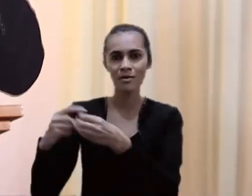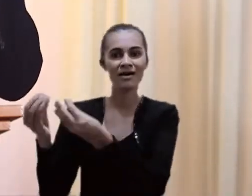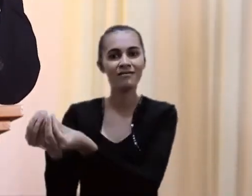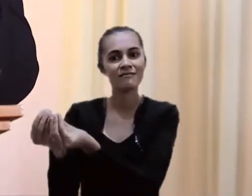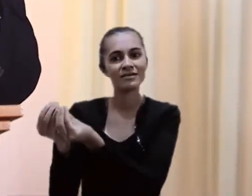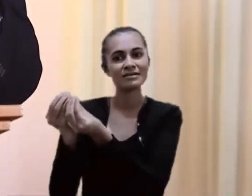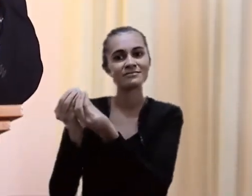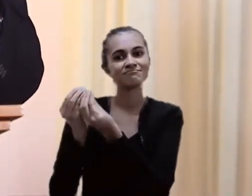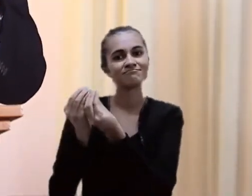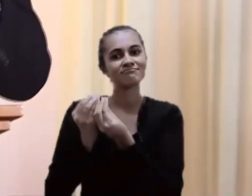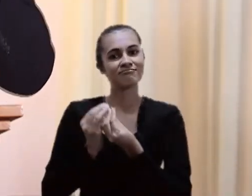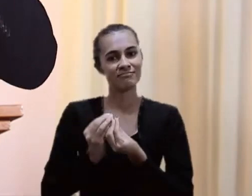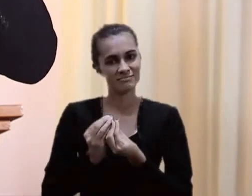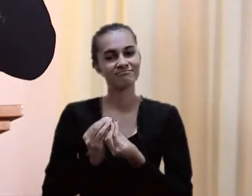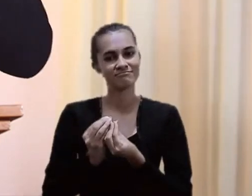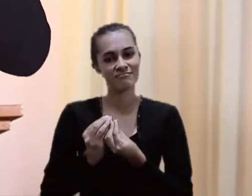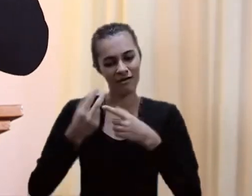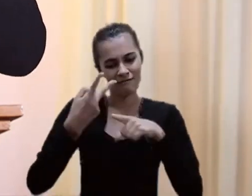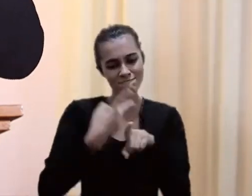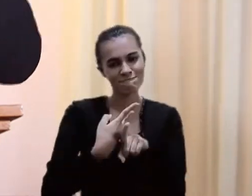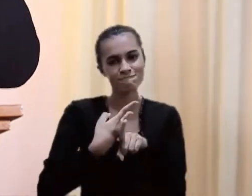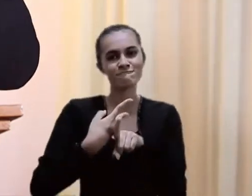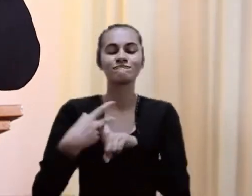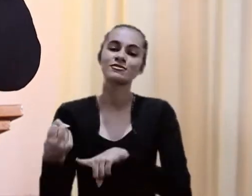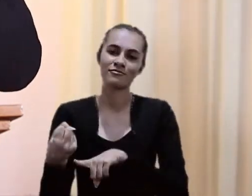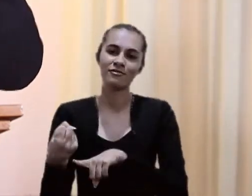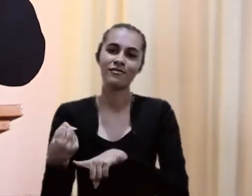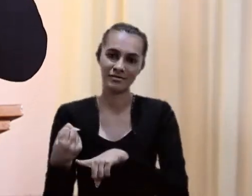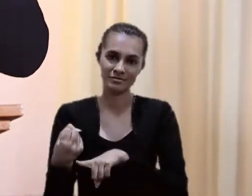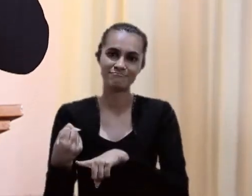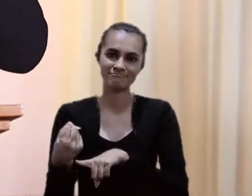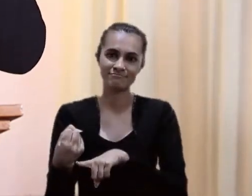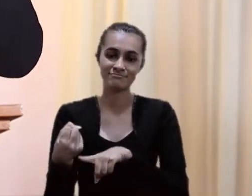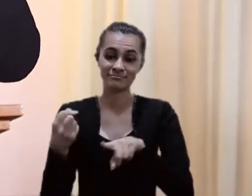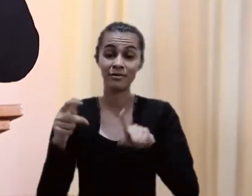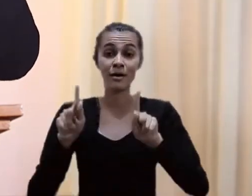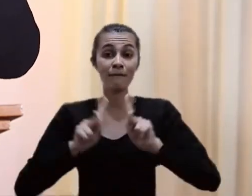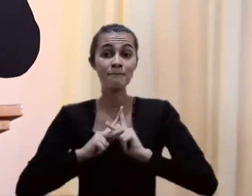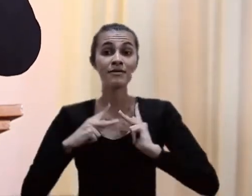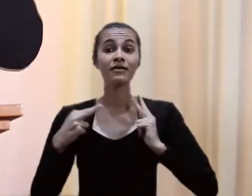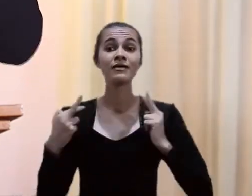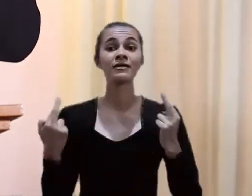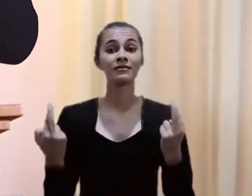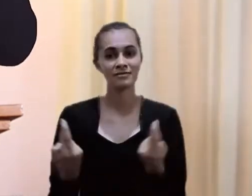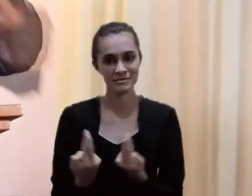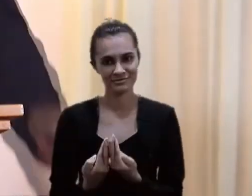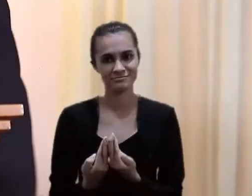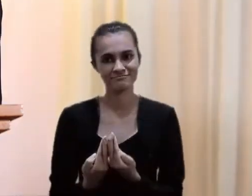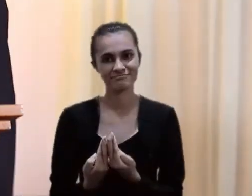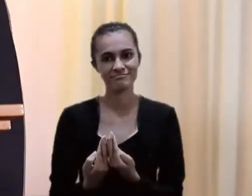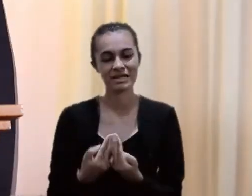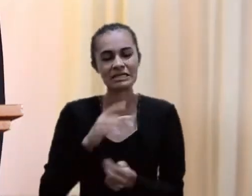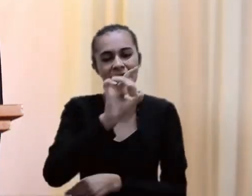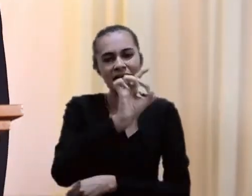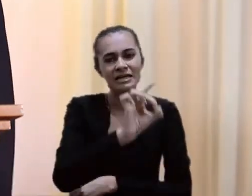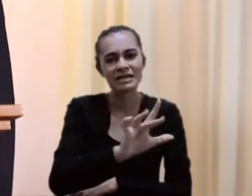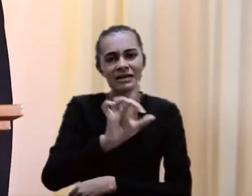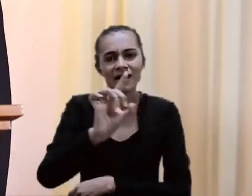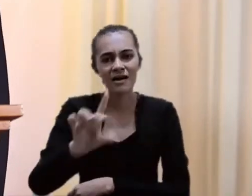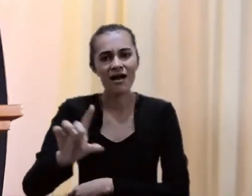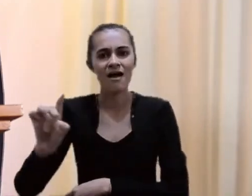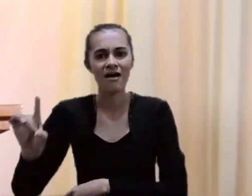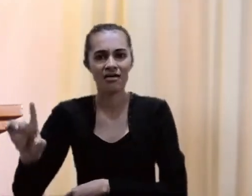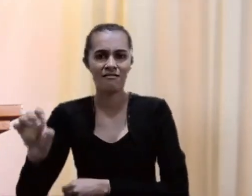eis que cedo venho, e o meu galardão está comigo, para dar a cada um segundo a sua obra.